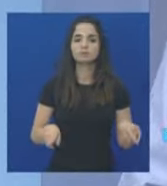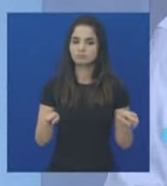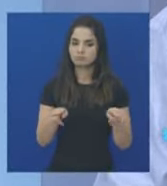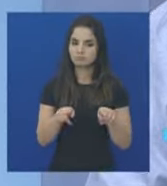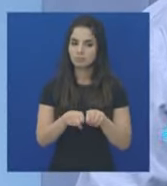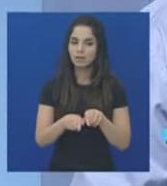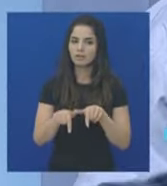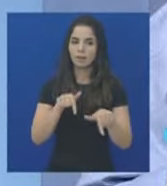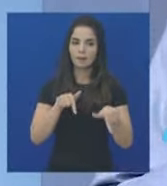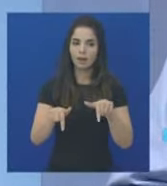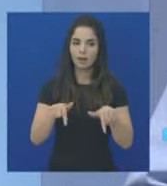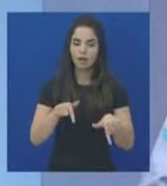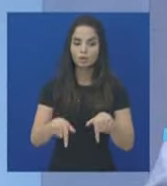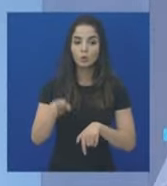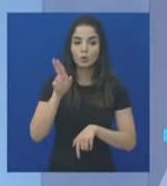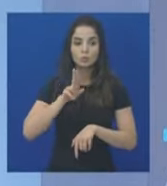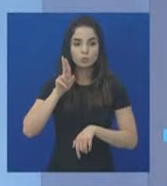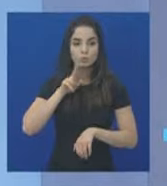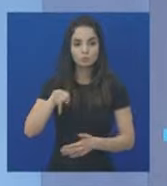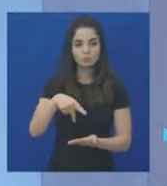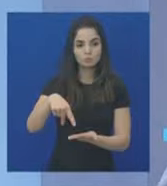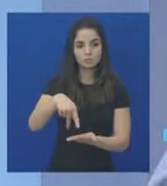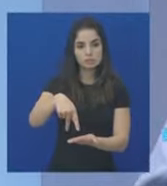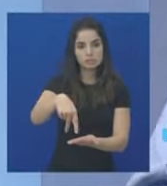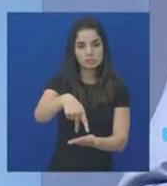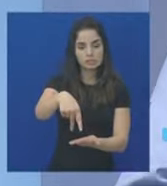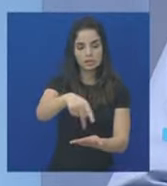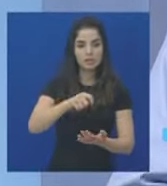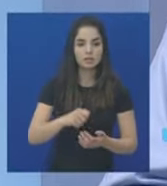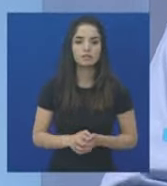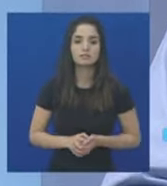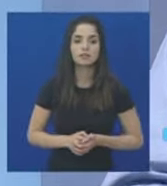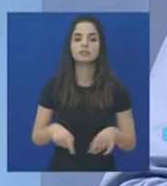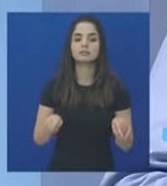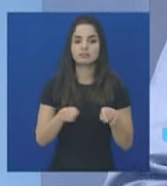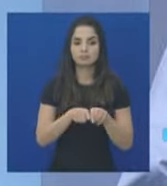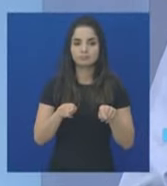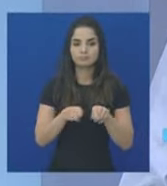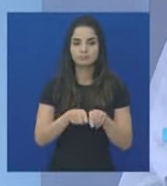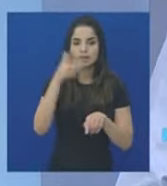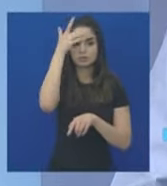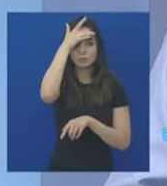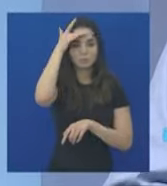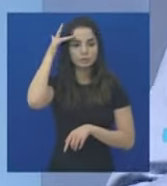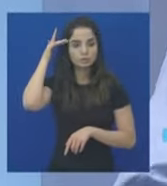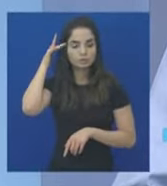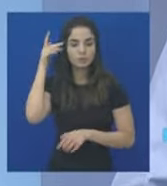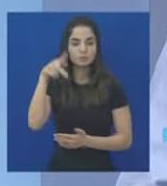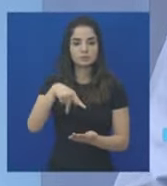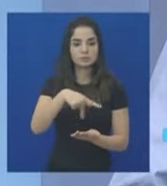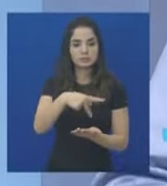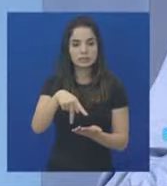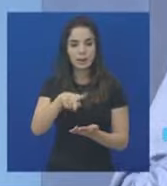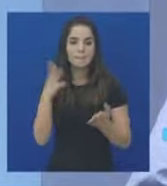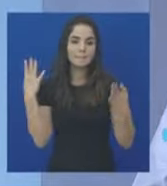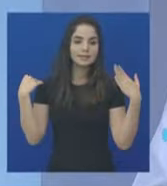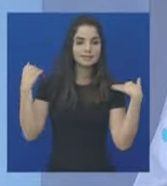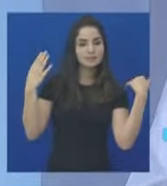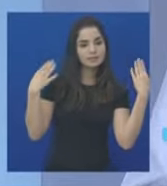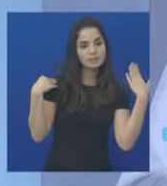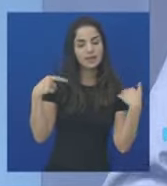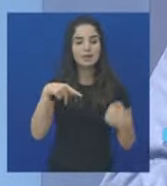utiliza a bicicleta para ir até o seu trabalho, quanto para as pessoas que usam a bicicleta para o lazer, para terem